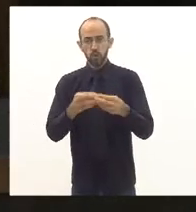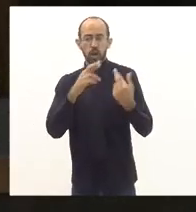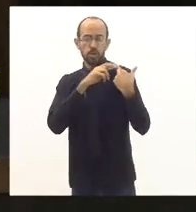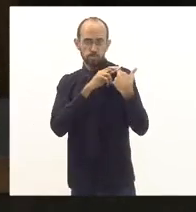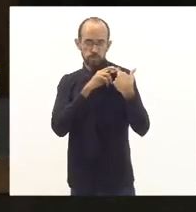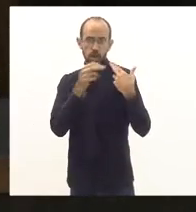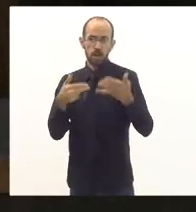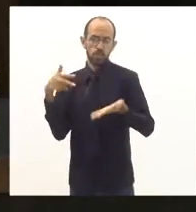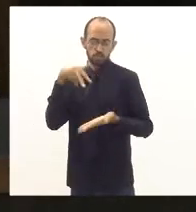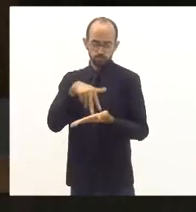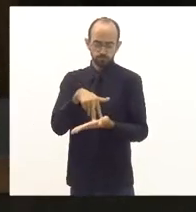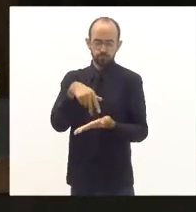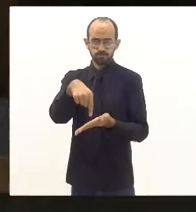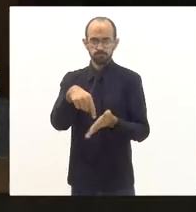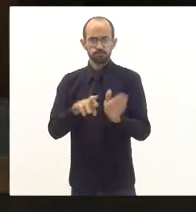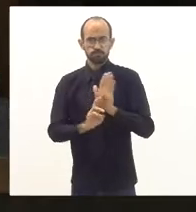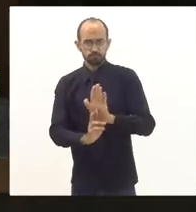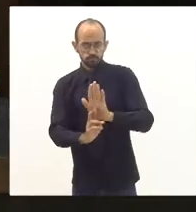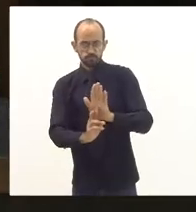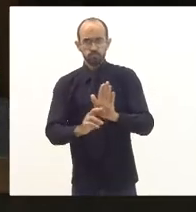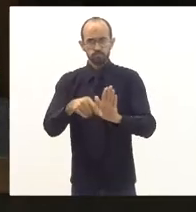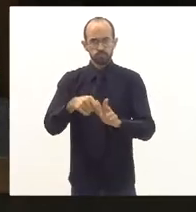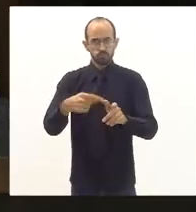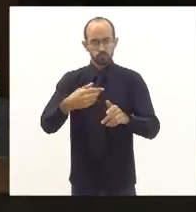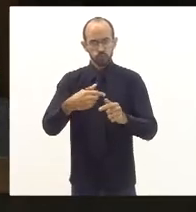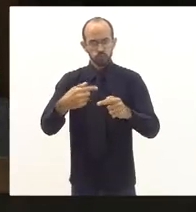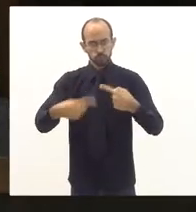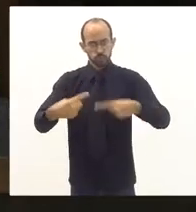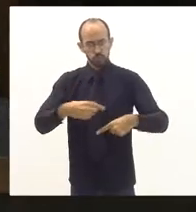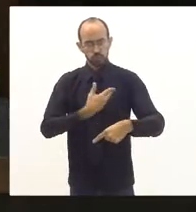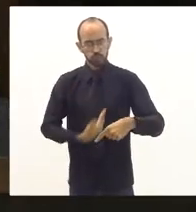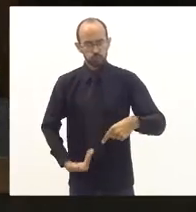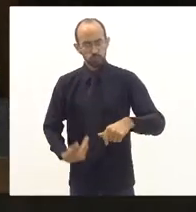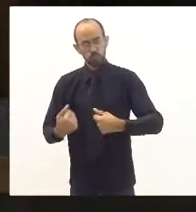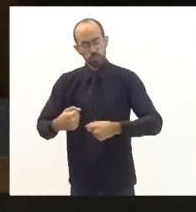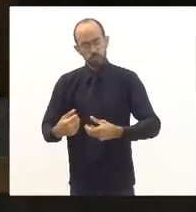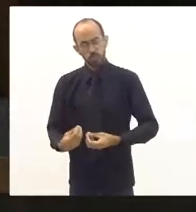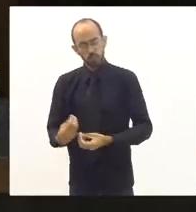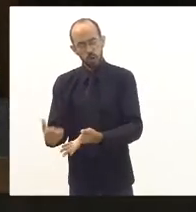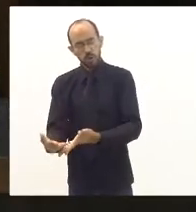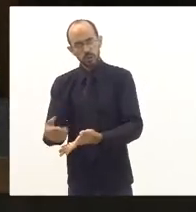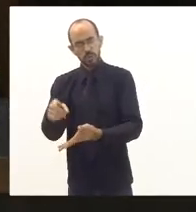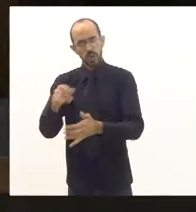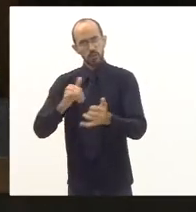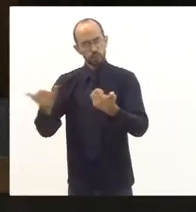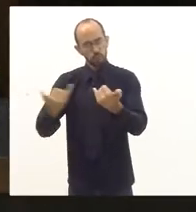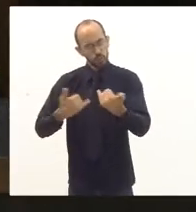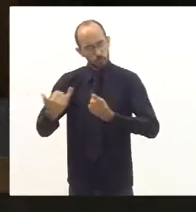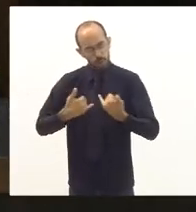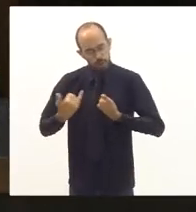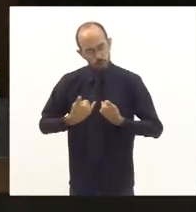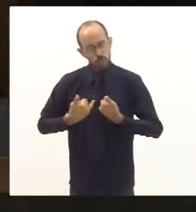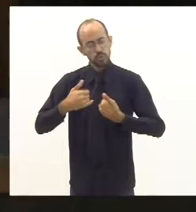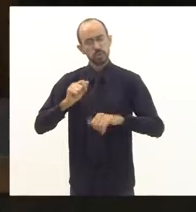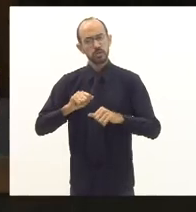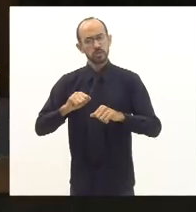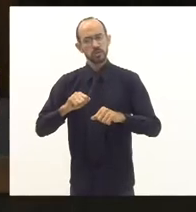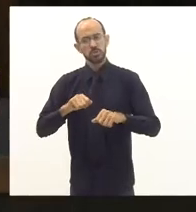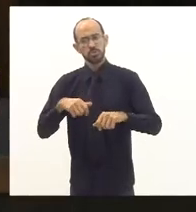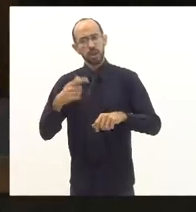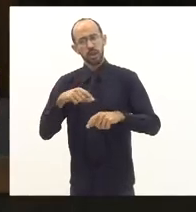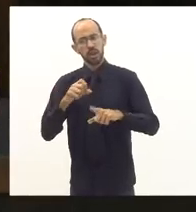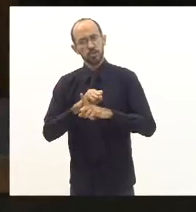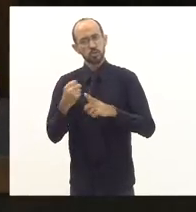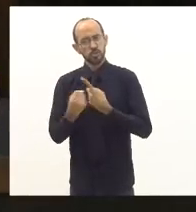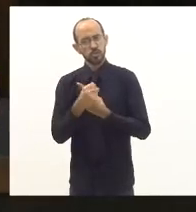ocupar uma pasta de gestão pública precisa fornecer para a gente os dados, inclusive para que a